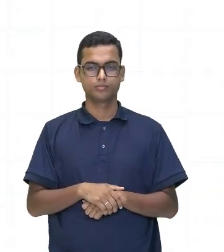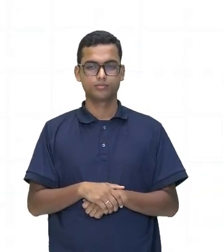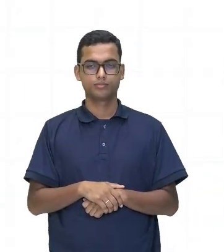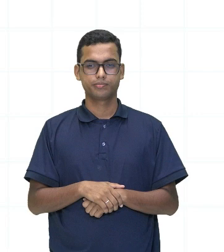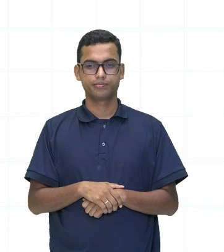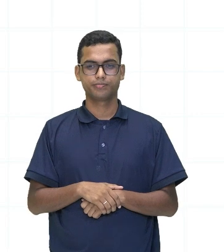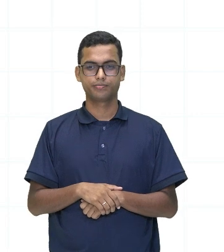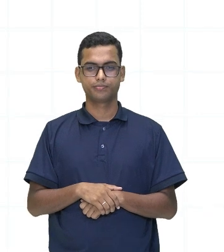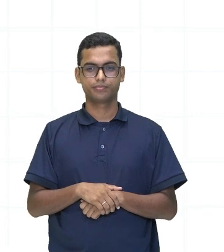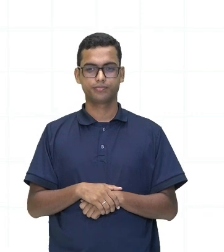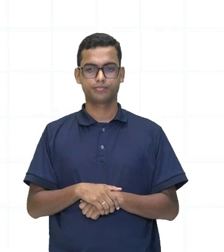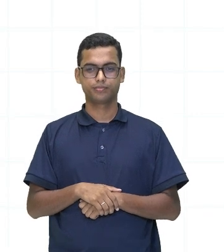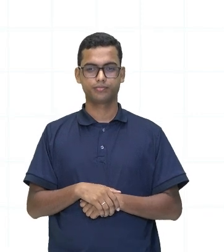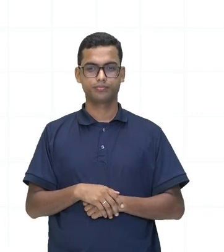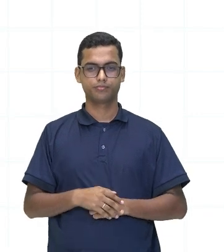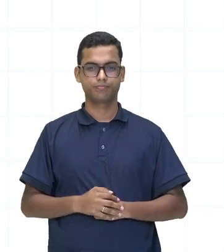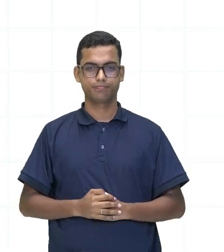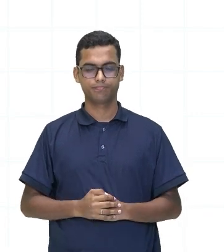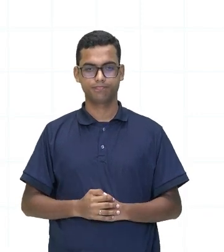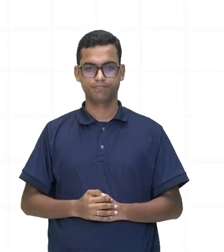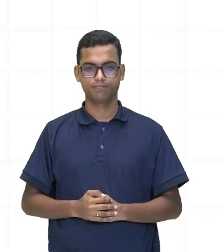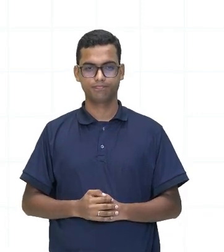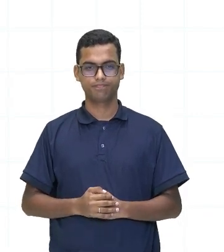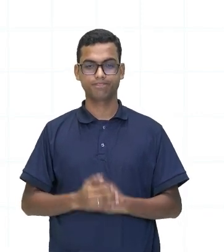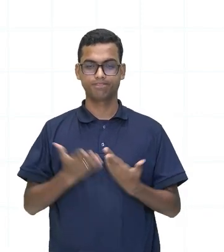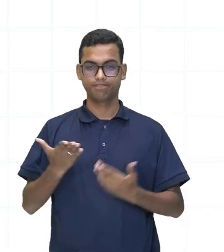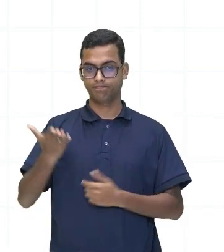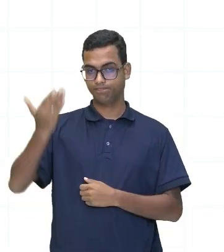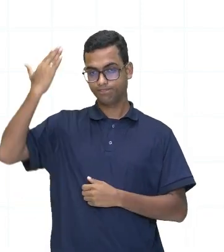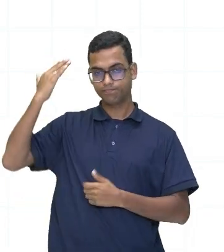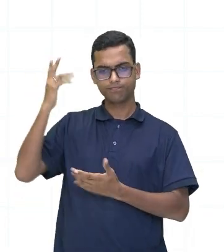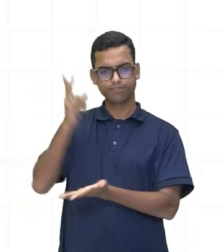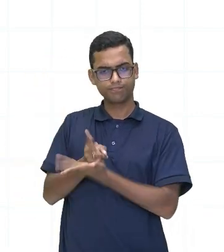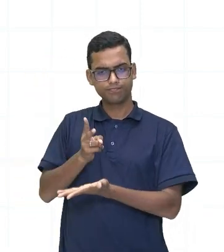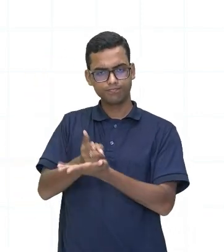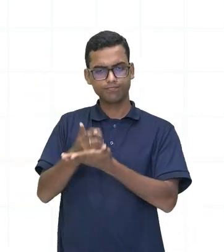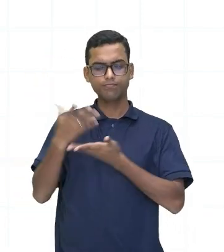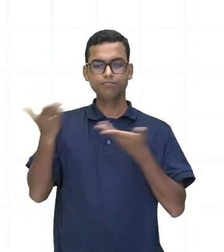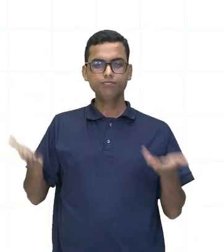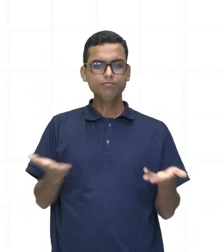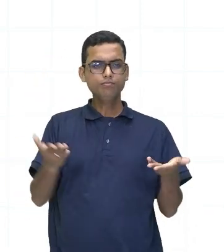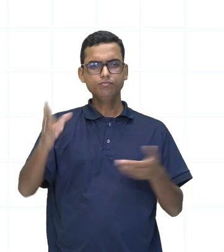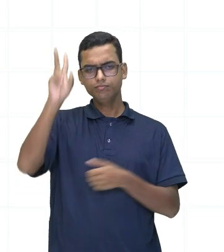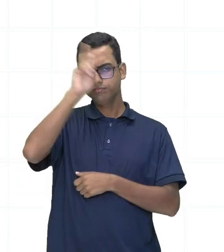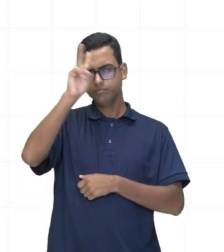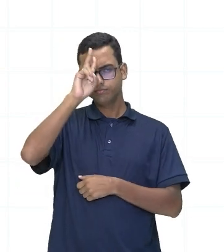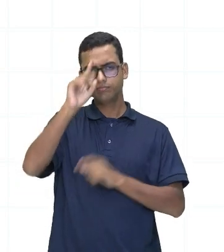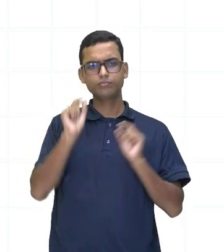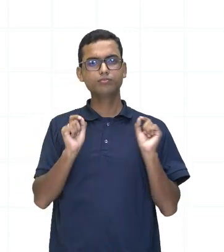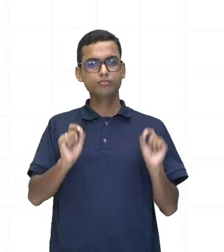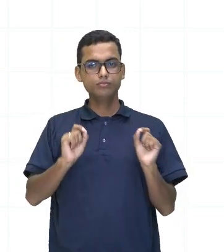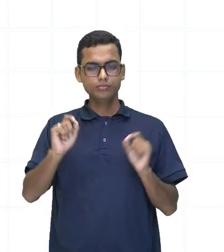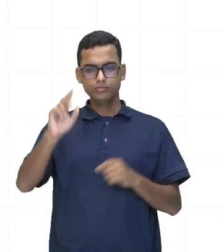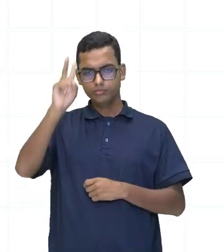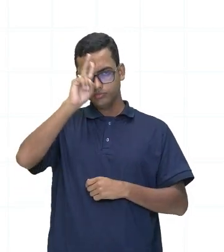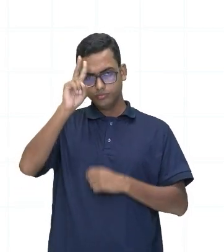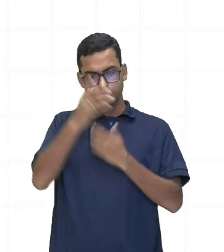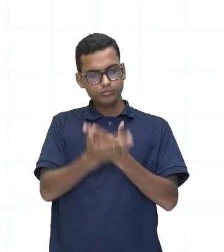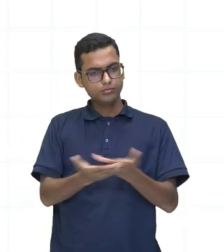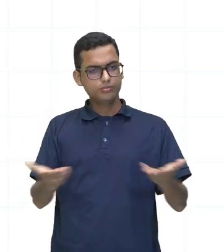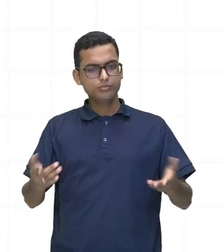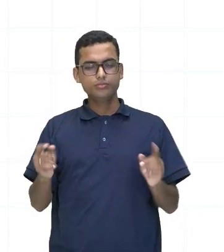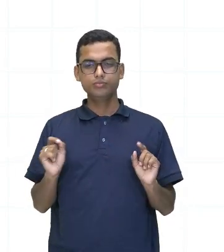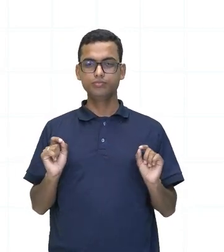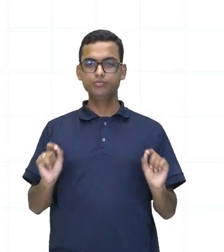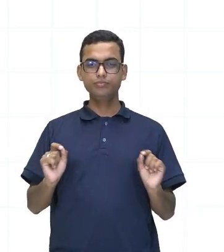Então, aqui nós temos past continuous, interrogative form, e vamos lembrar, né, só para reforçar, Quando